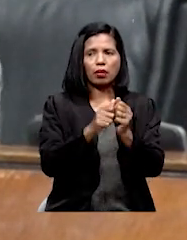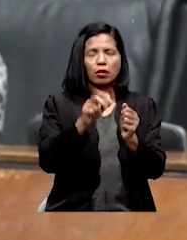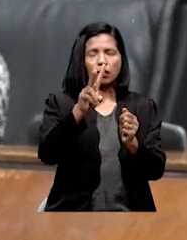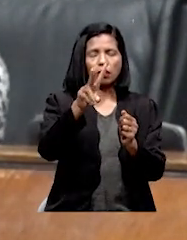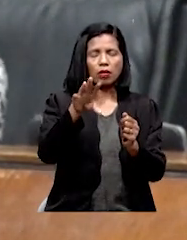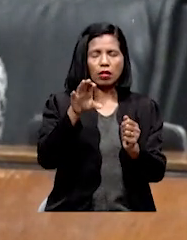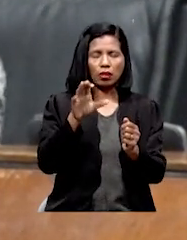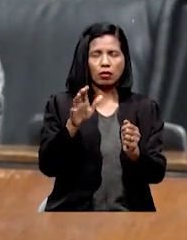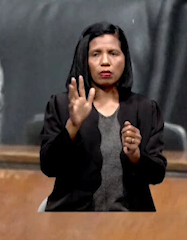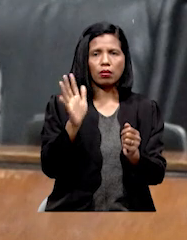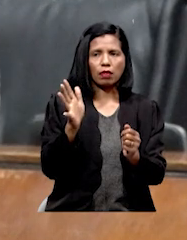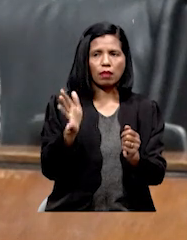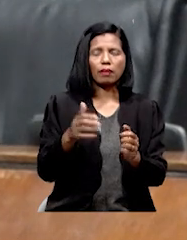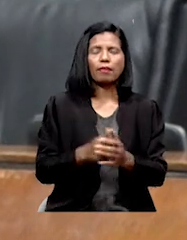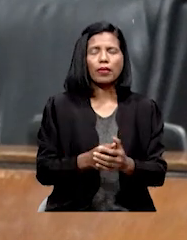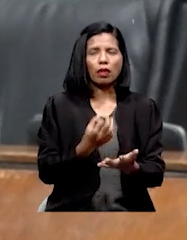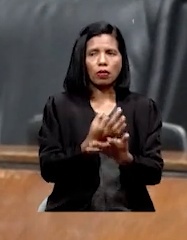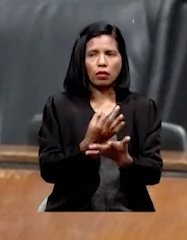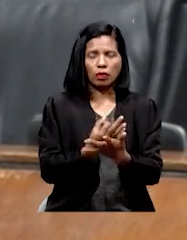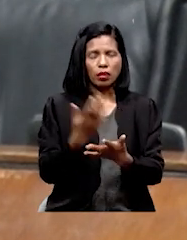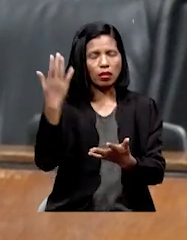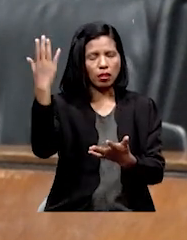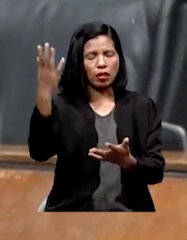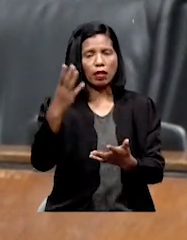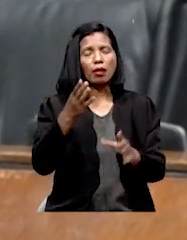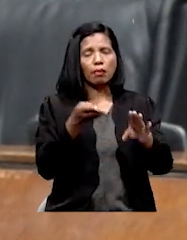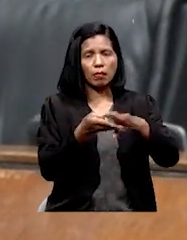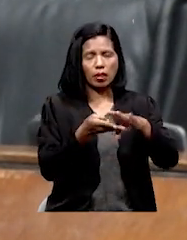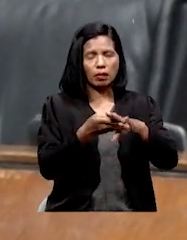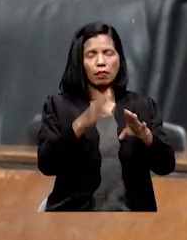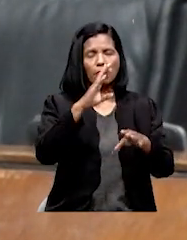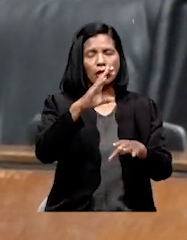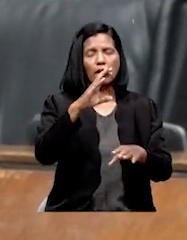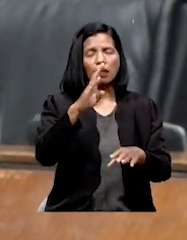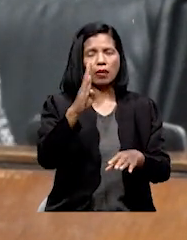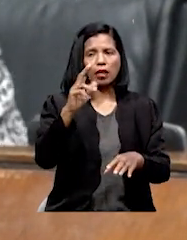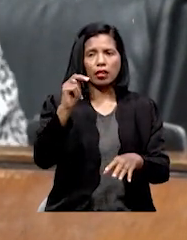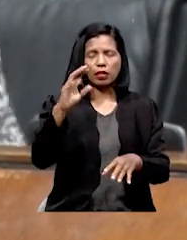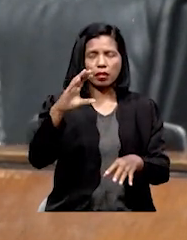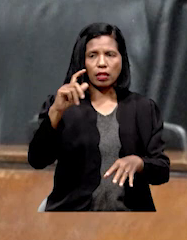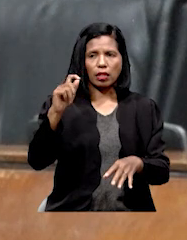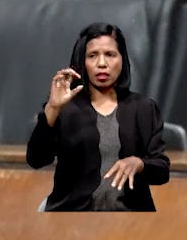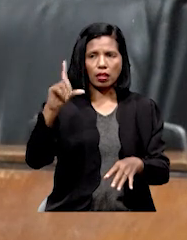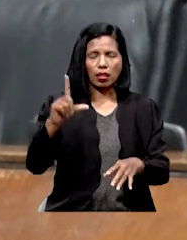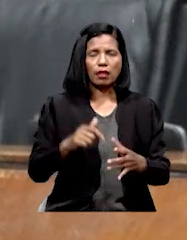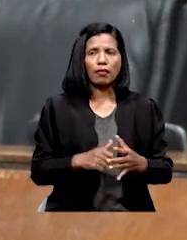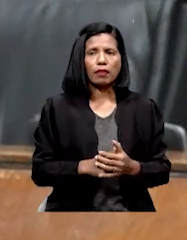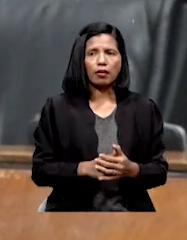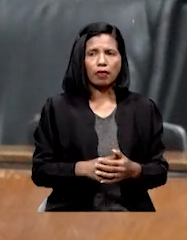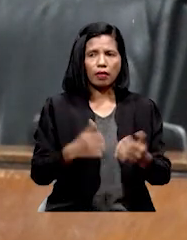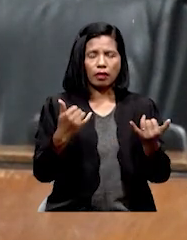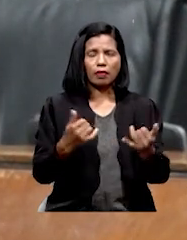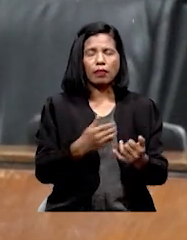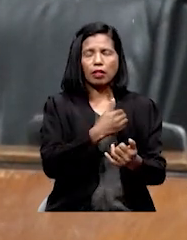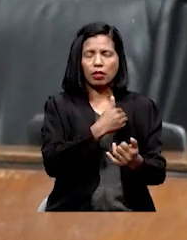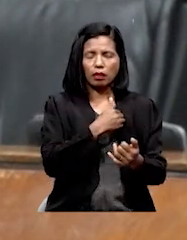pessoas. Osan ela bem sete a linha conta, entretanto se dá o transfere mais conta geral estado, portanto ele nem progresso irá bem